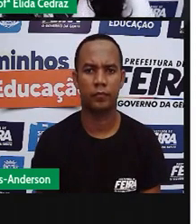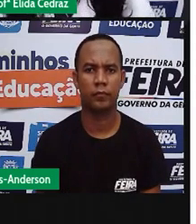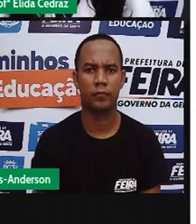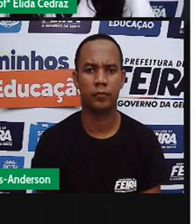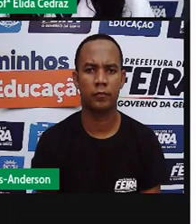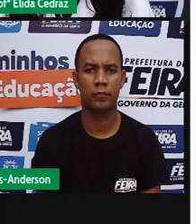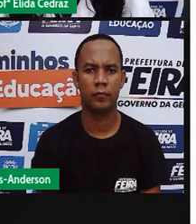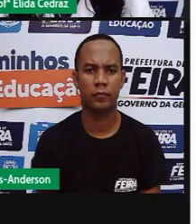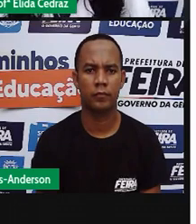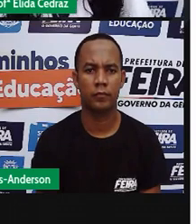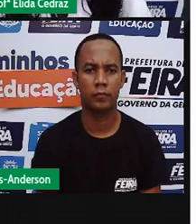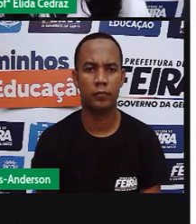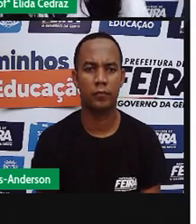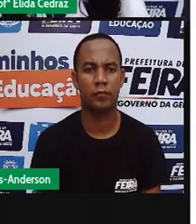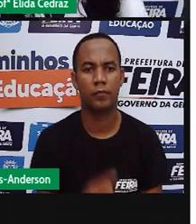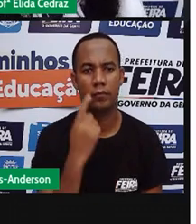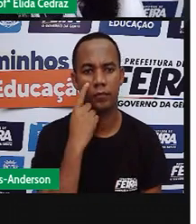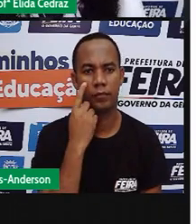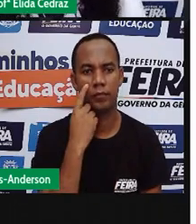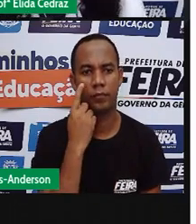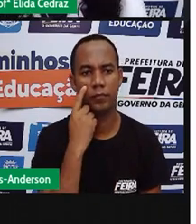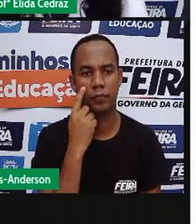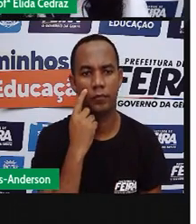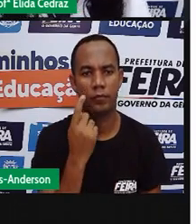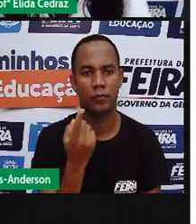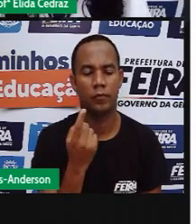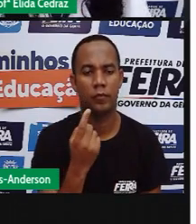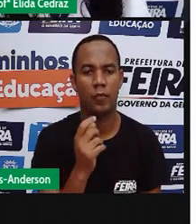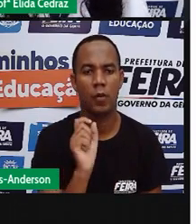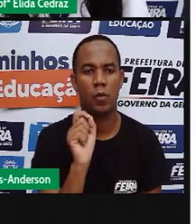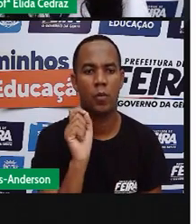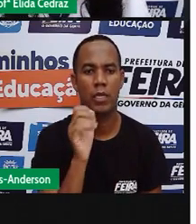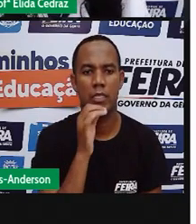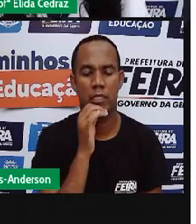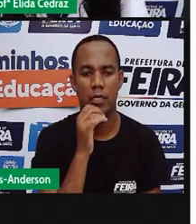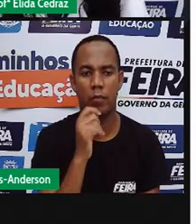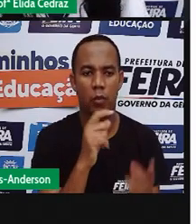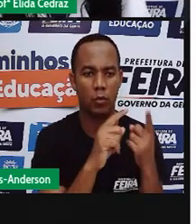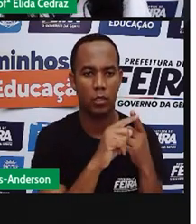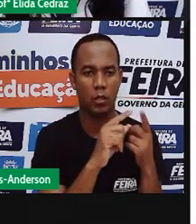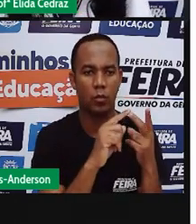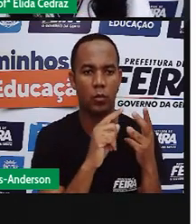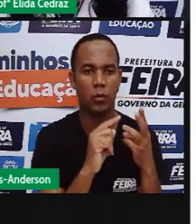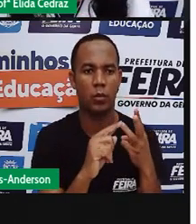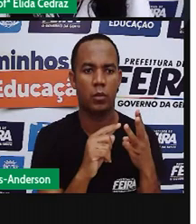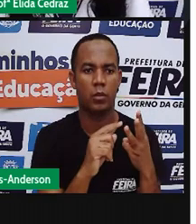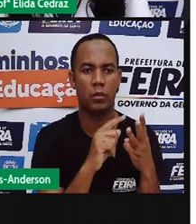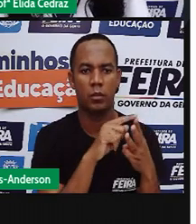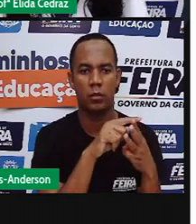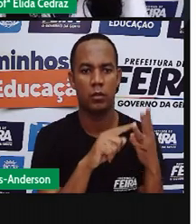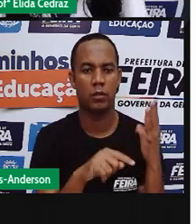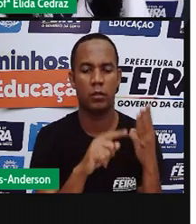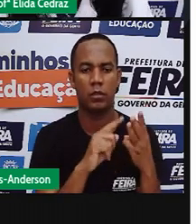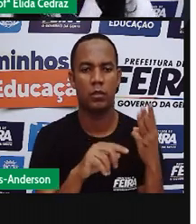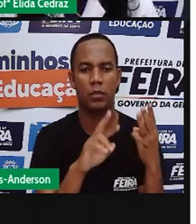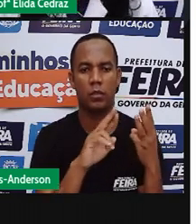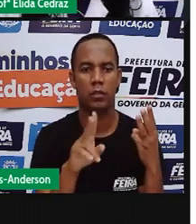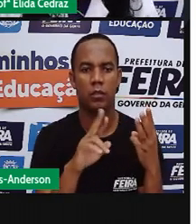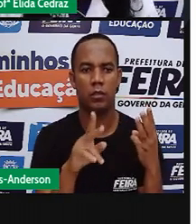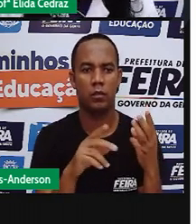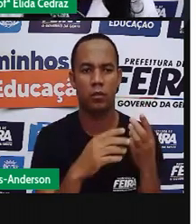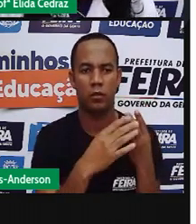O terceiro desafio. A gente vai completar a sequência também. Só que esse está diferente.